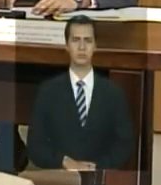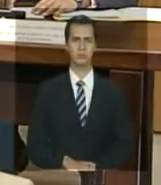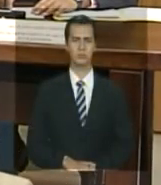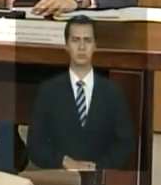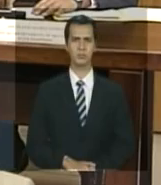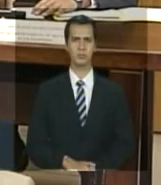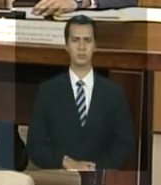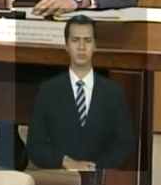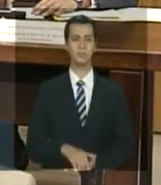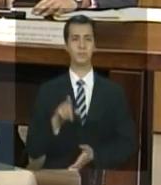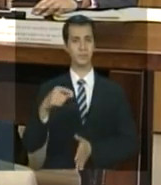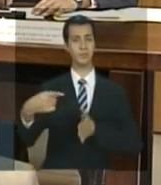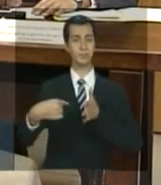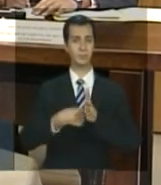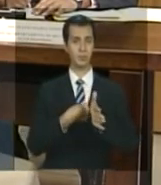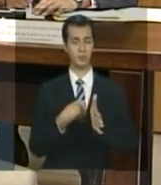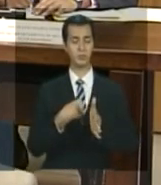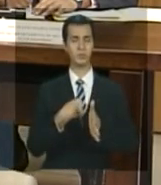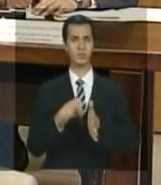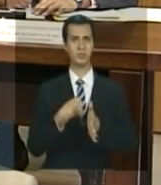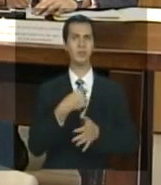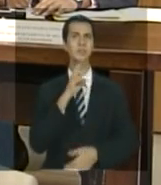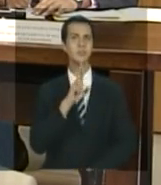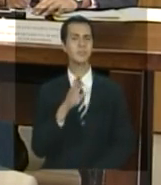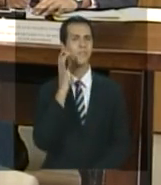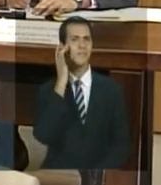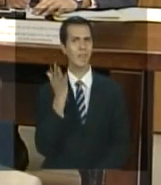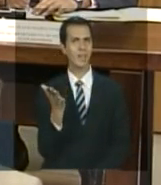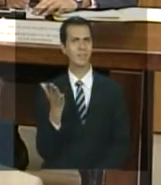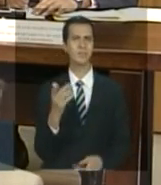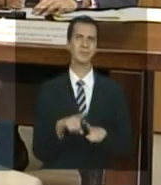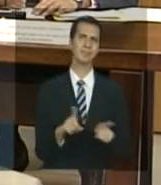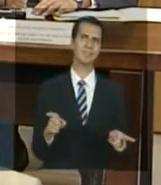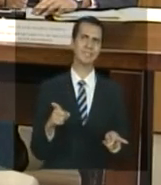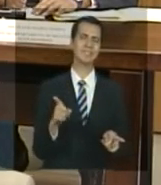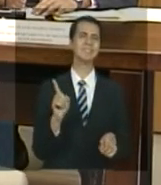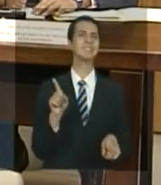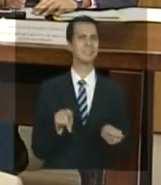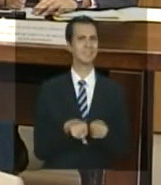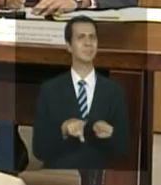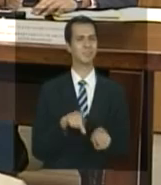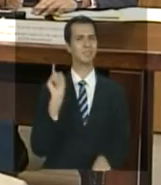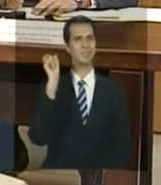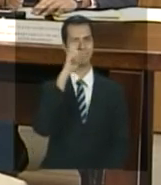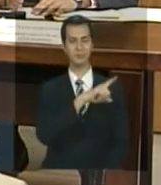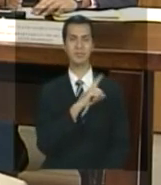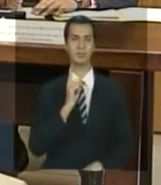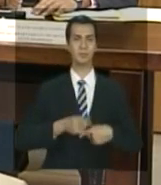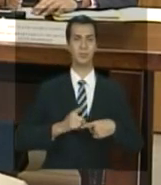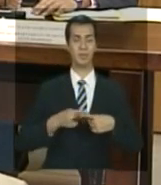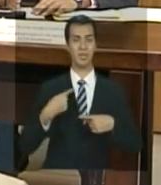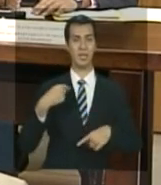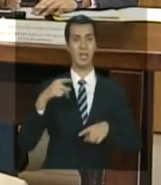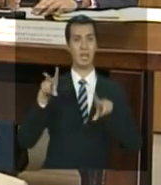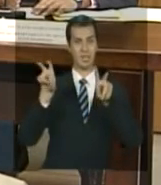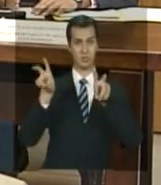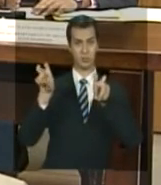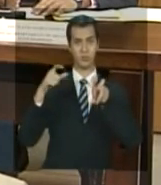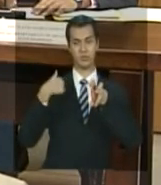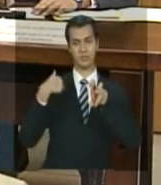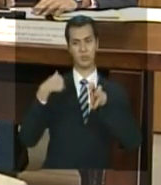É uma pergunta que é fácil de responder e é difícil ao mesmo tempo, na medida em que eu não cuido do assunto e o Ministério das